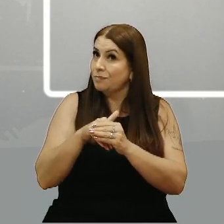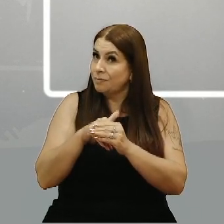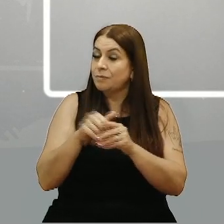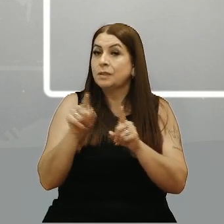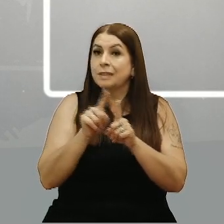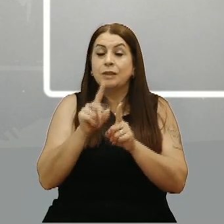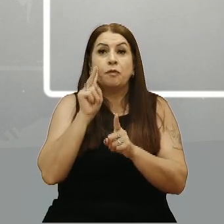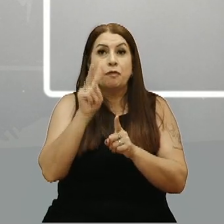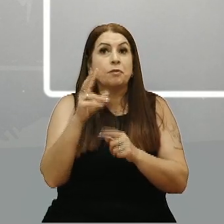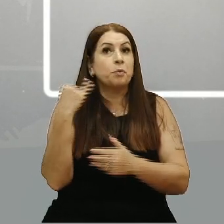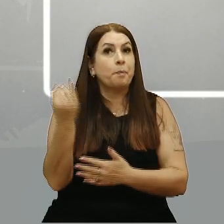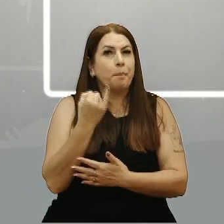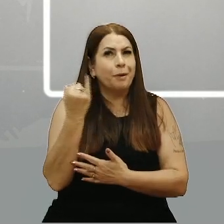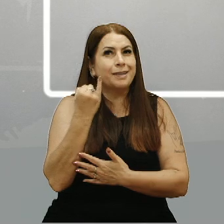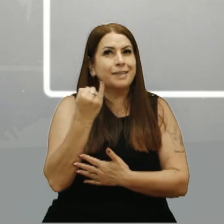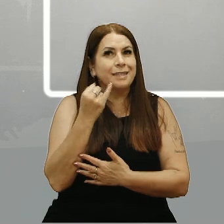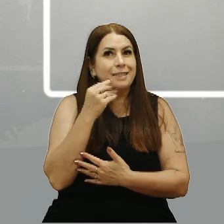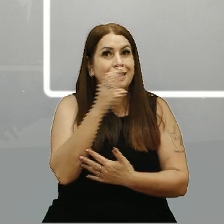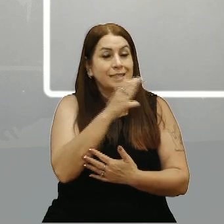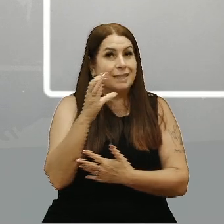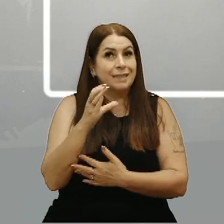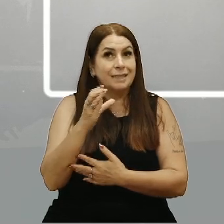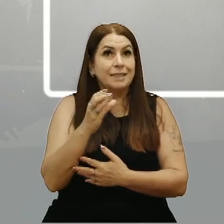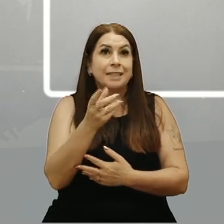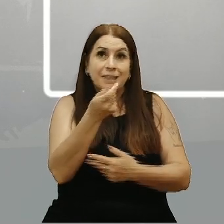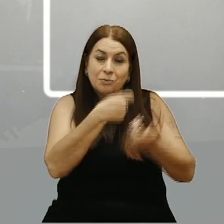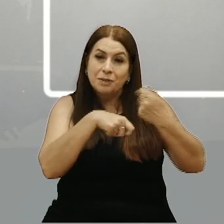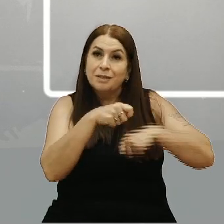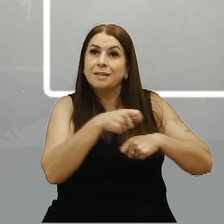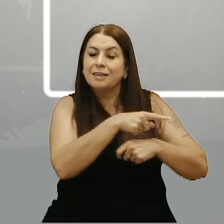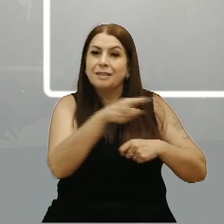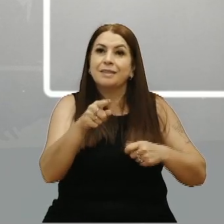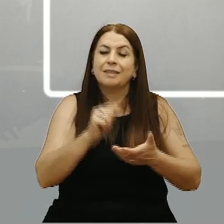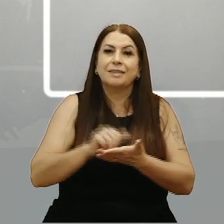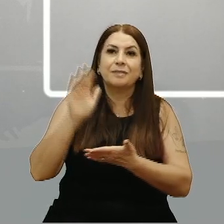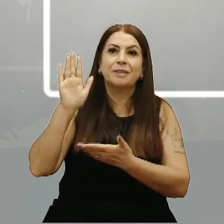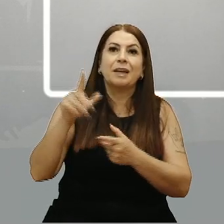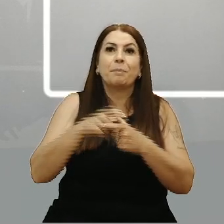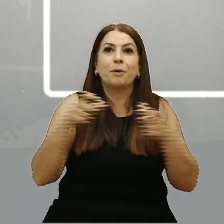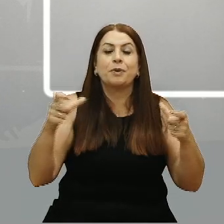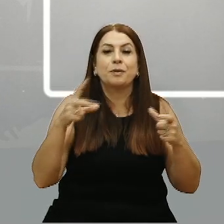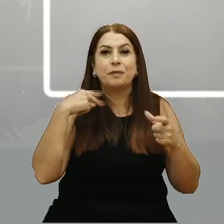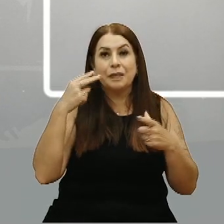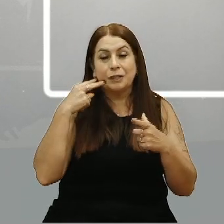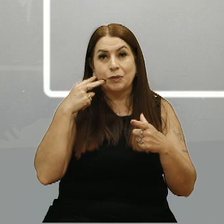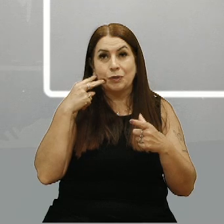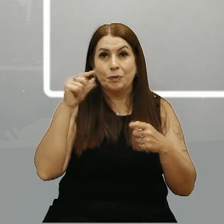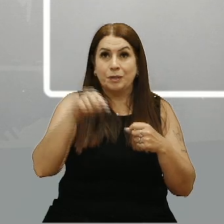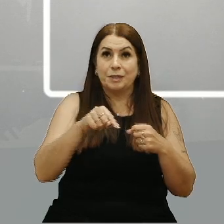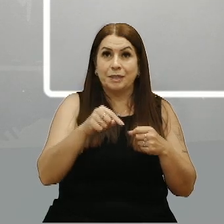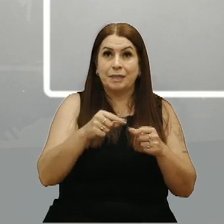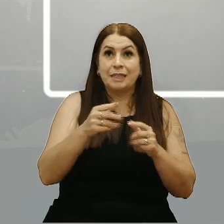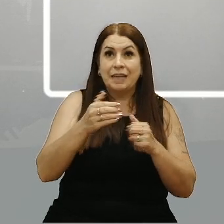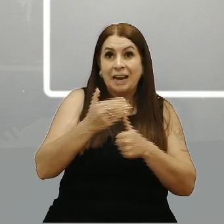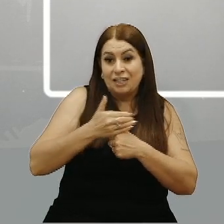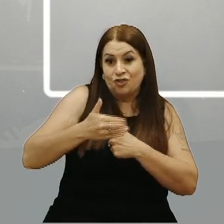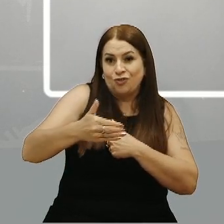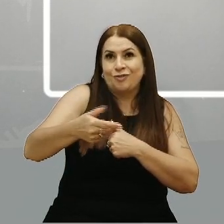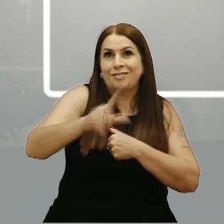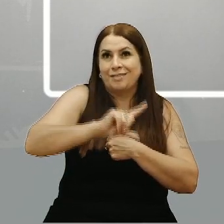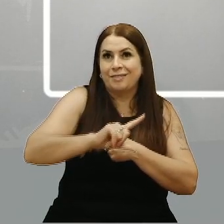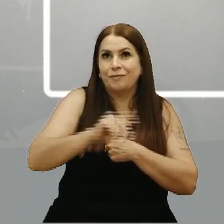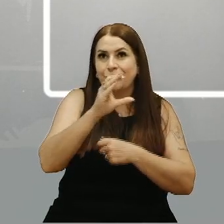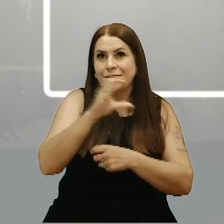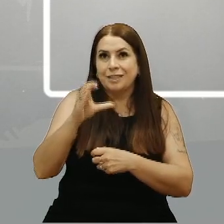Então veja a importância de ser CC de um governo. A maioria dos vereadores que estão aí na Câmara, ou que estavam na legislatura passada, foram